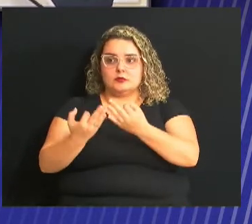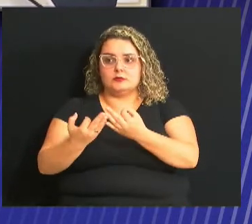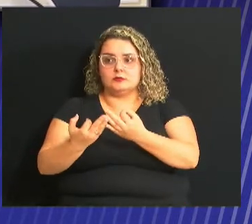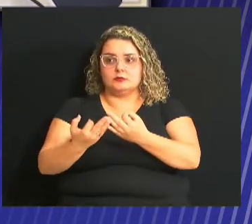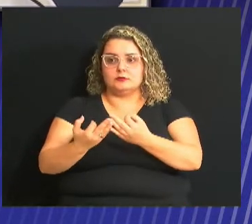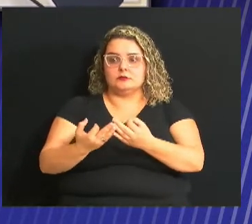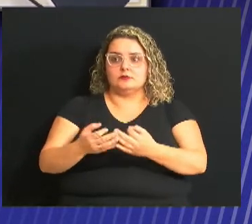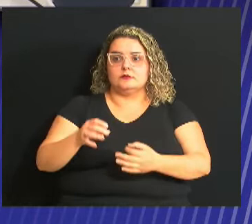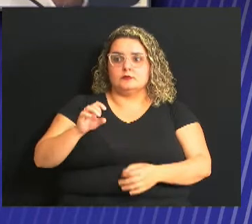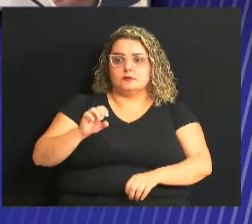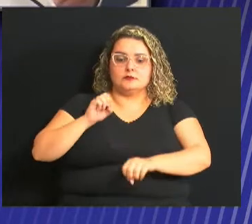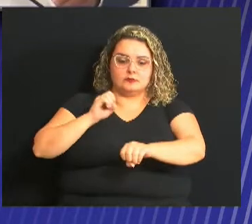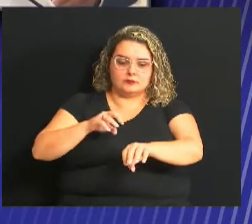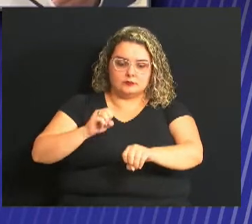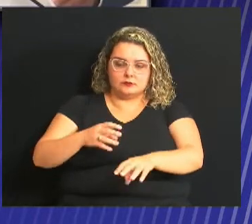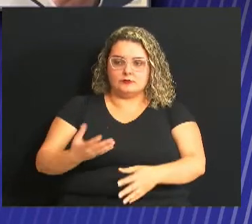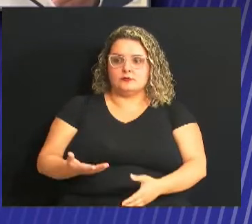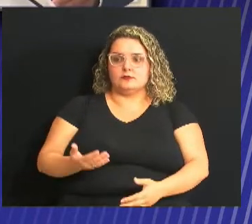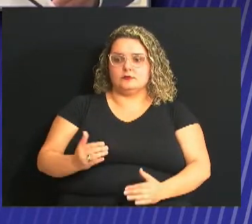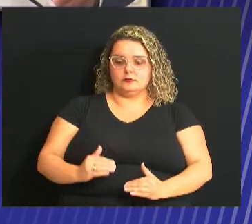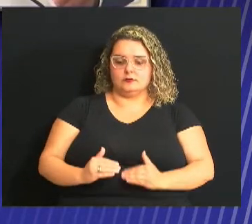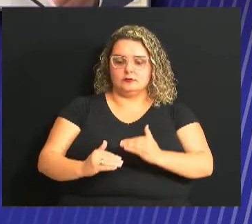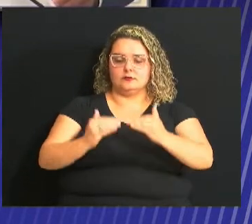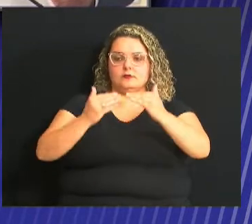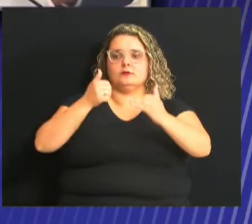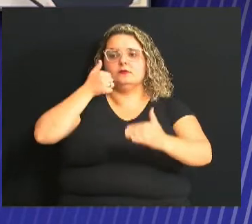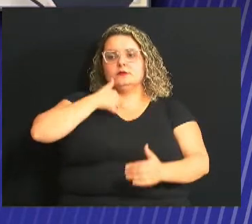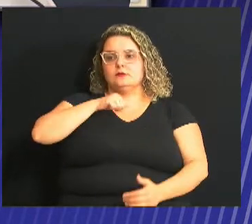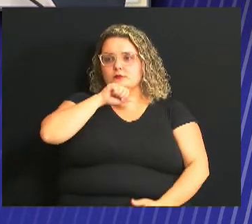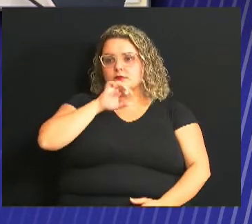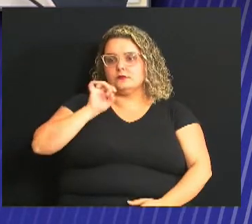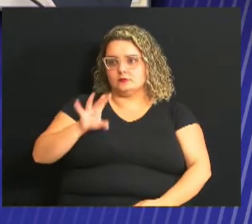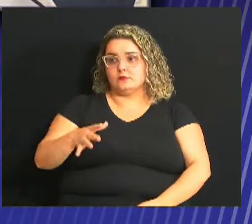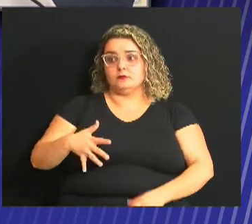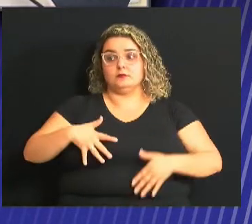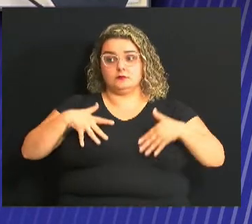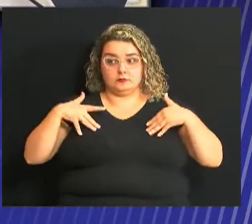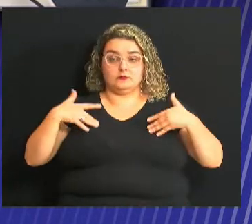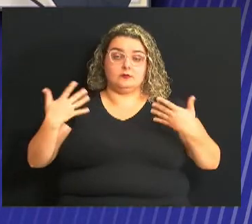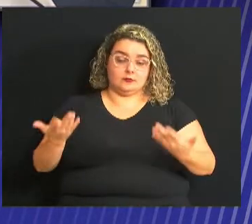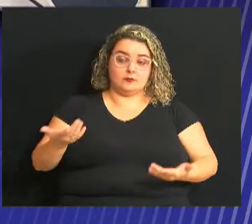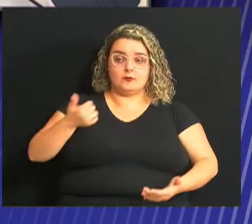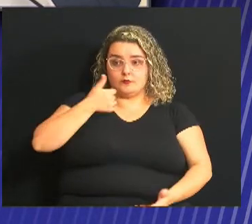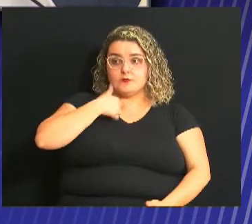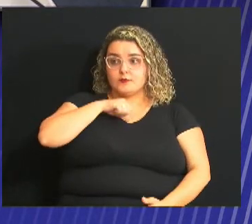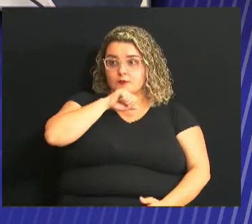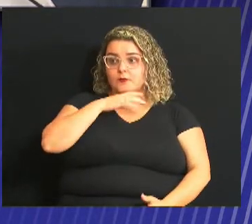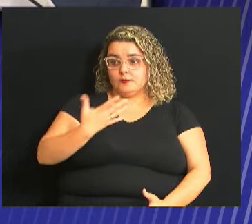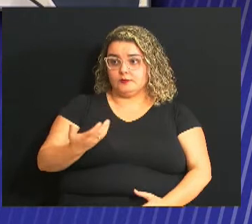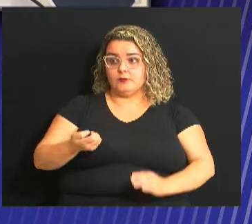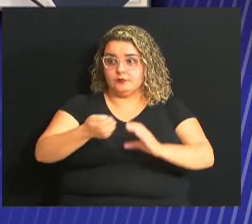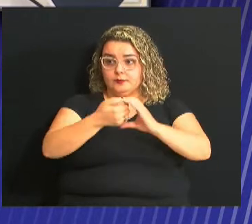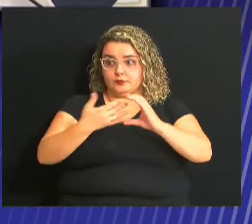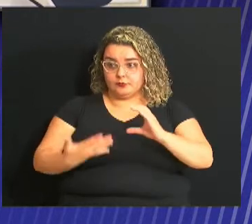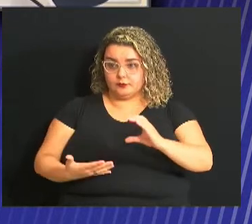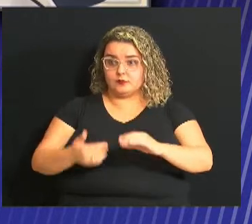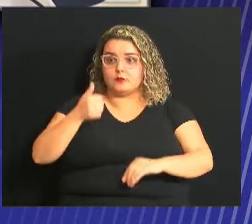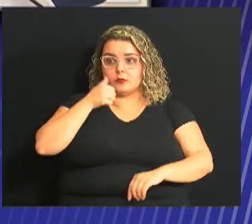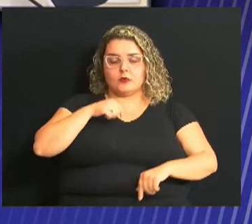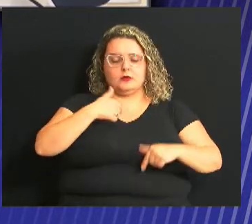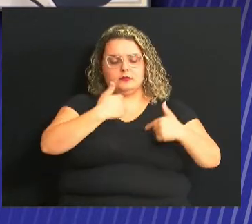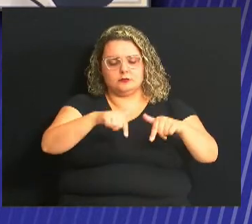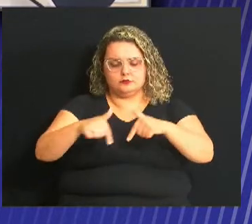pela mãe. E se orgulha muito disso. Afinal, a sua mãe, com características de uma mulher muito